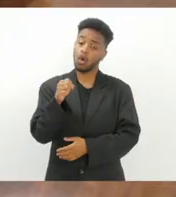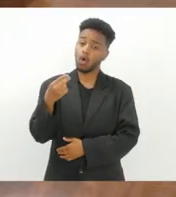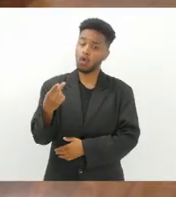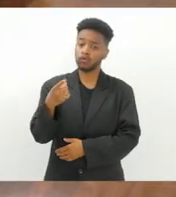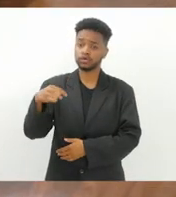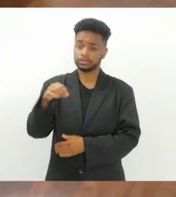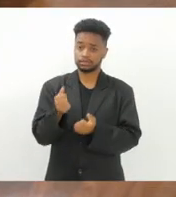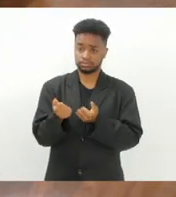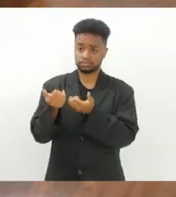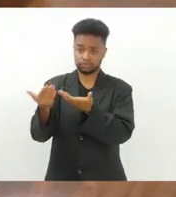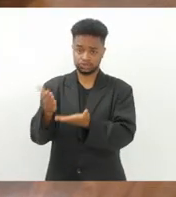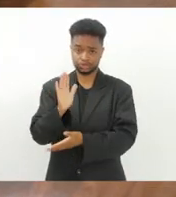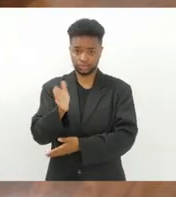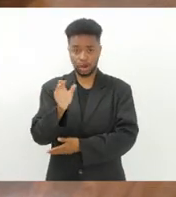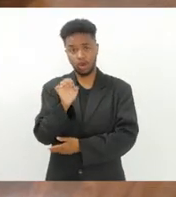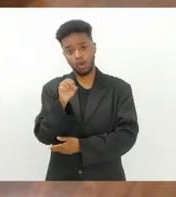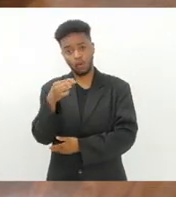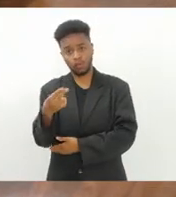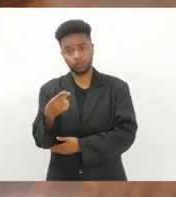vão receber ainda